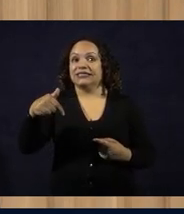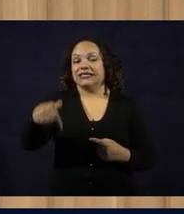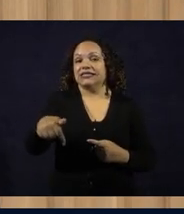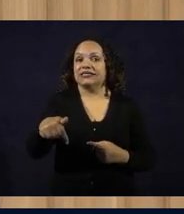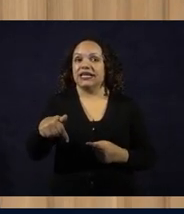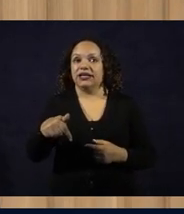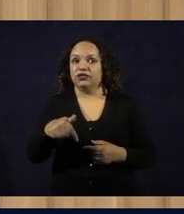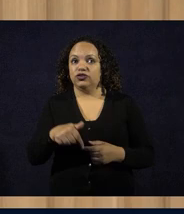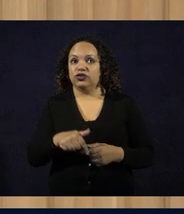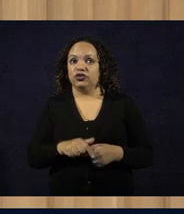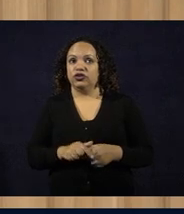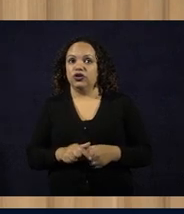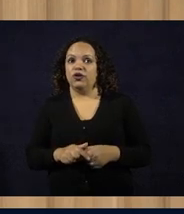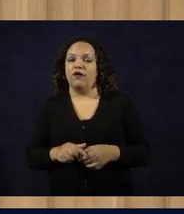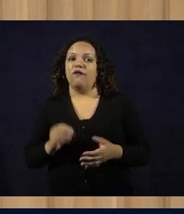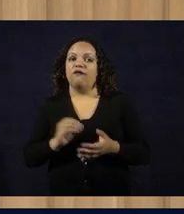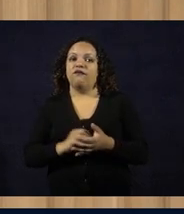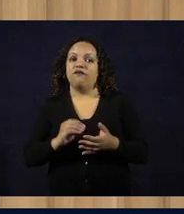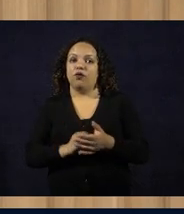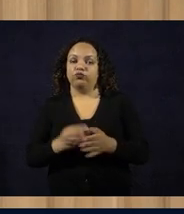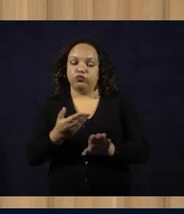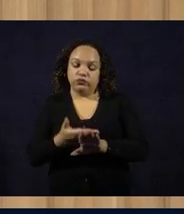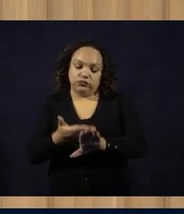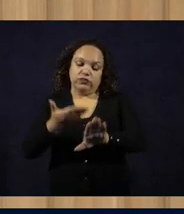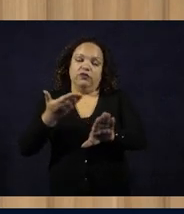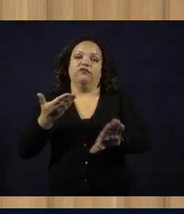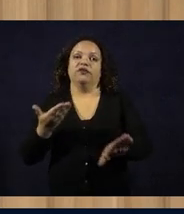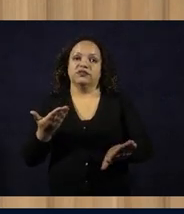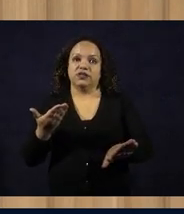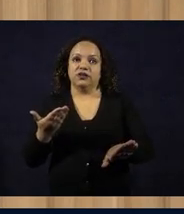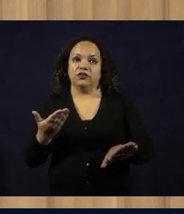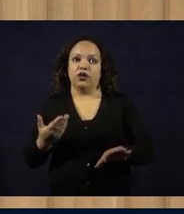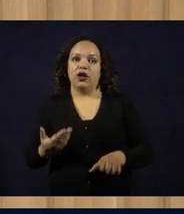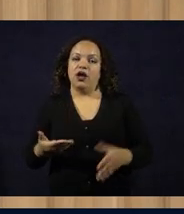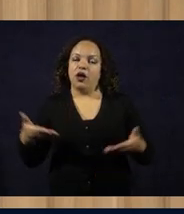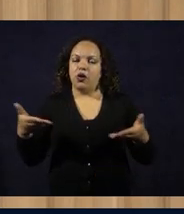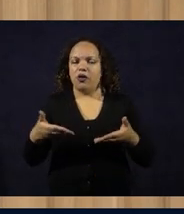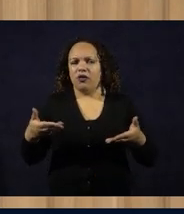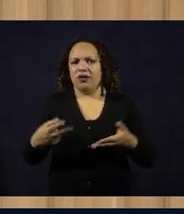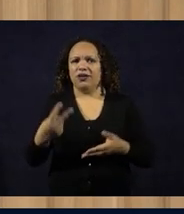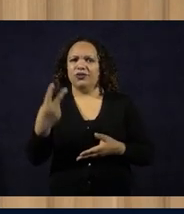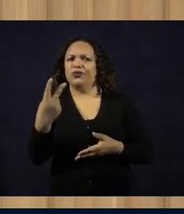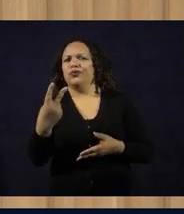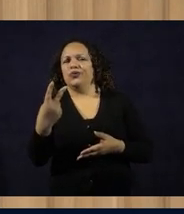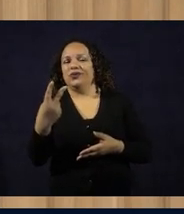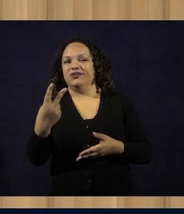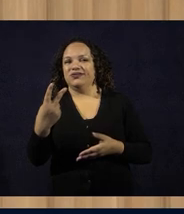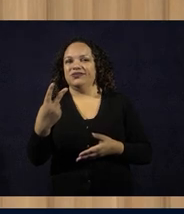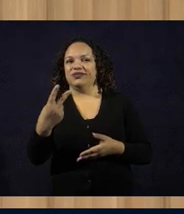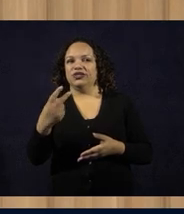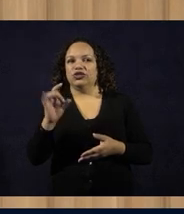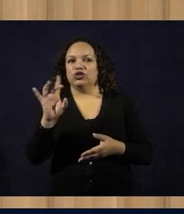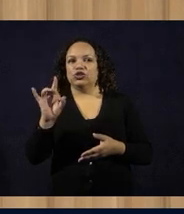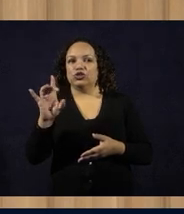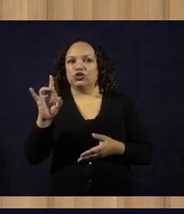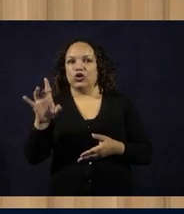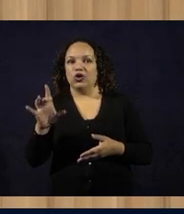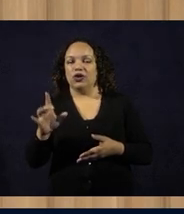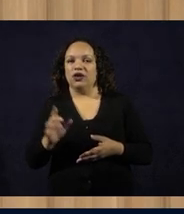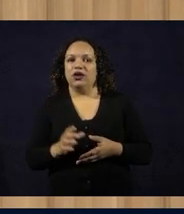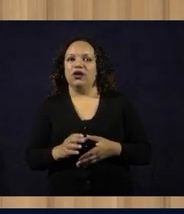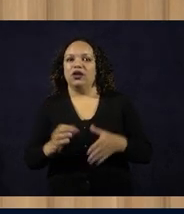horas trabalhadas 17 vezes com afastamento né Hoje nós estamos com dois acidentes por um milhão de hora trabalhada e a companhia